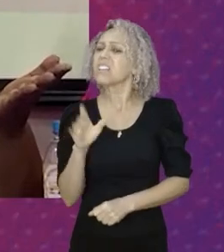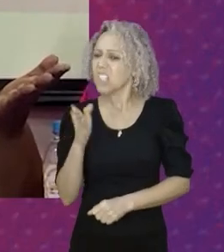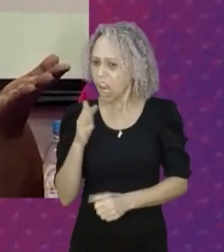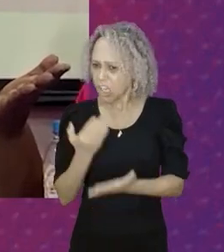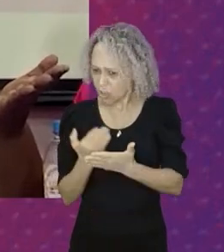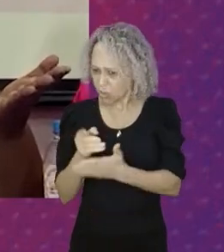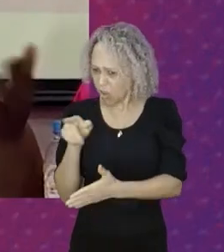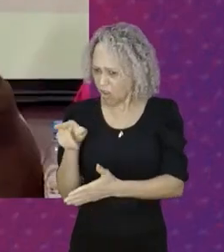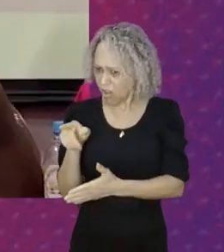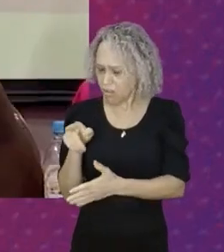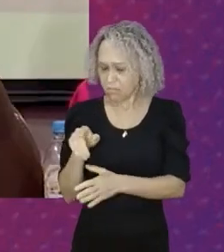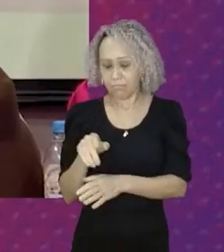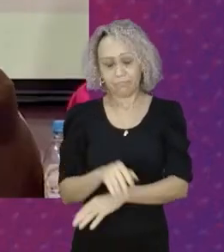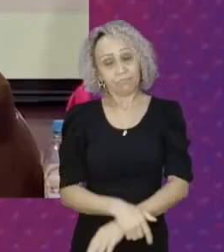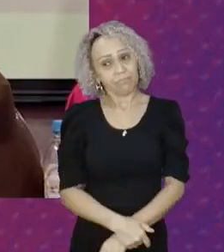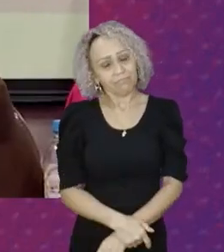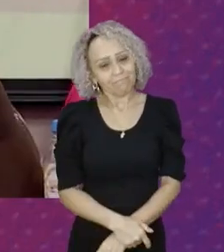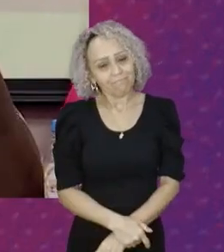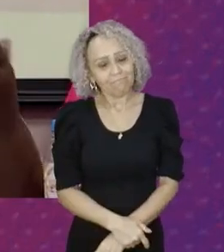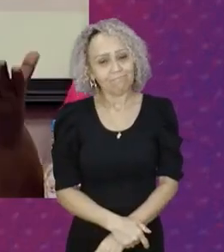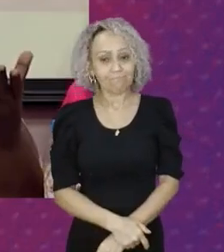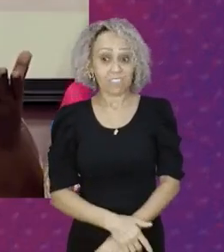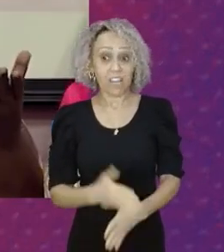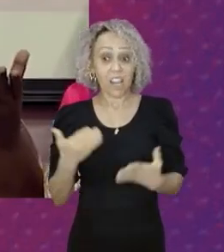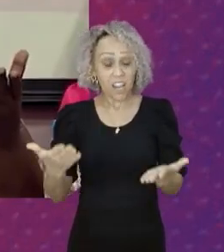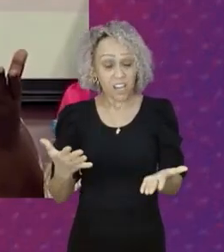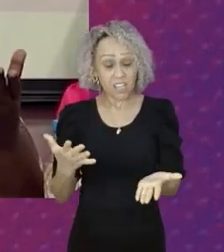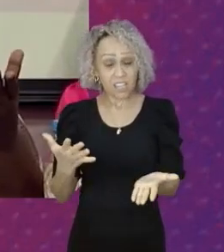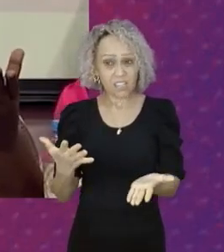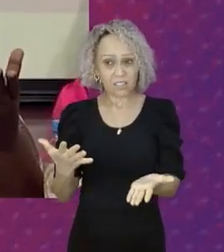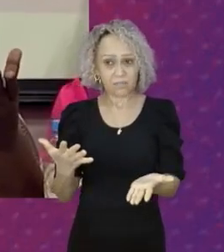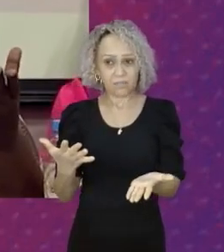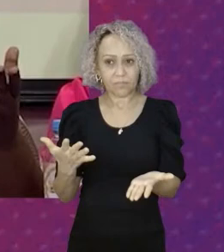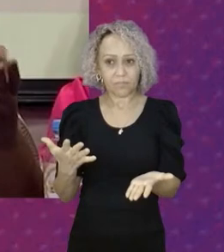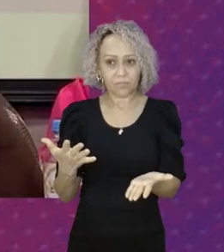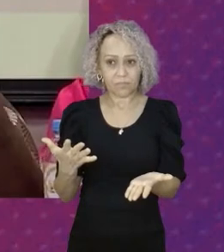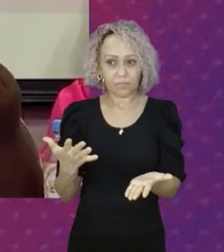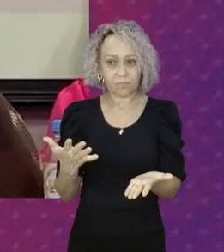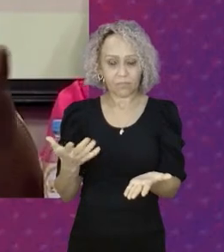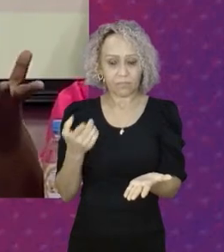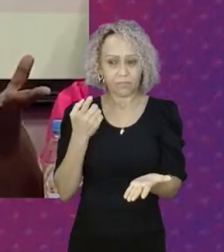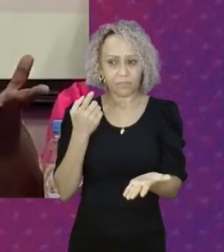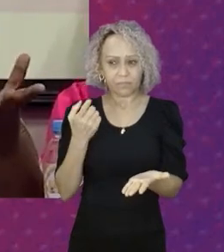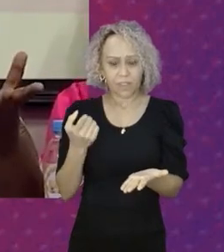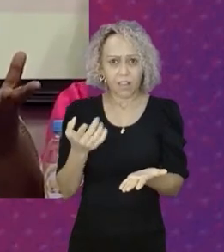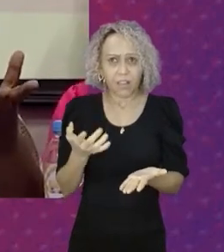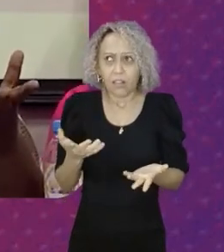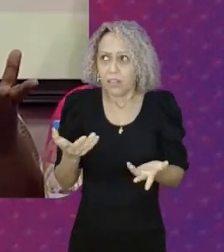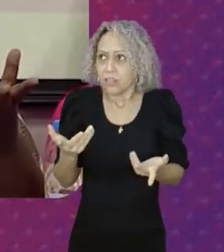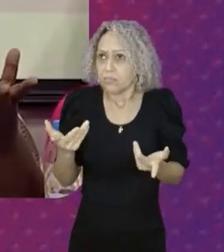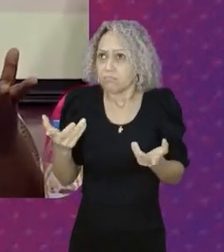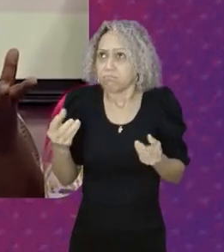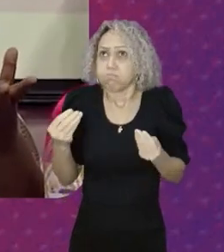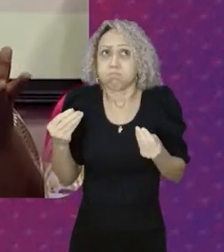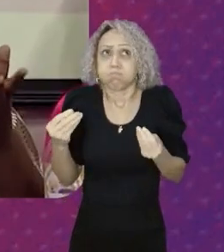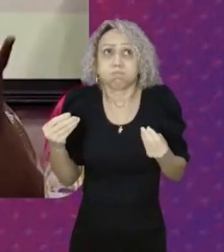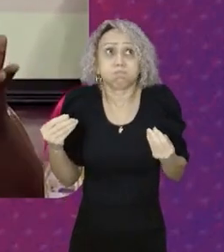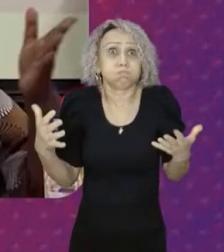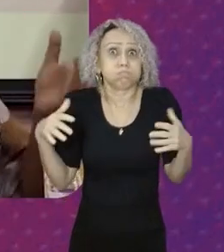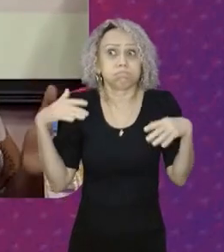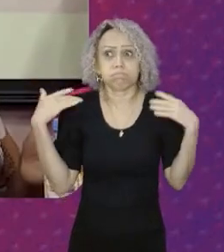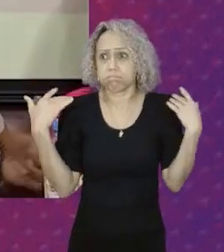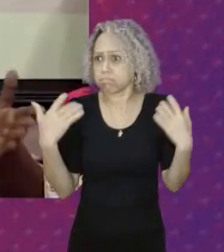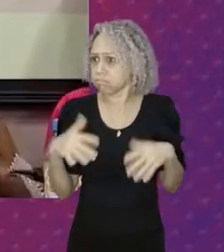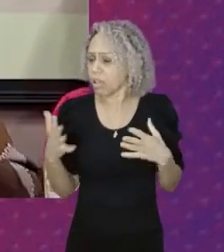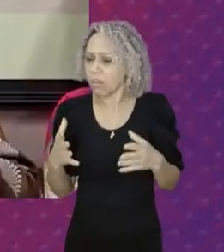Não é? Essa ausência, né, eu falo que é ensurdecedora.